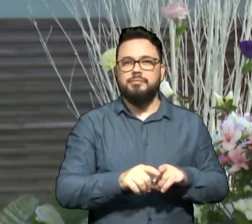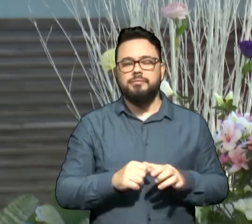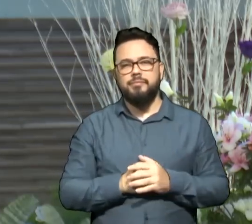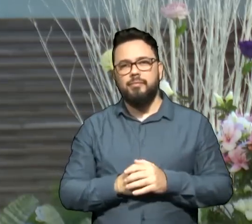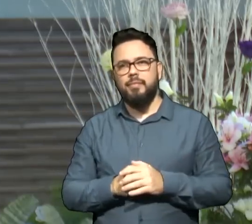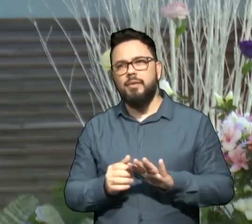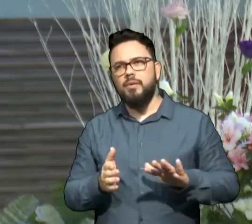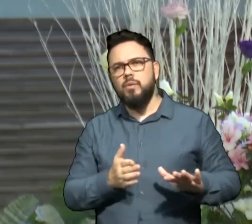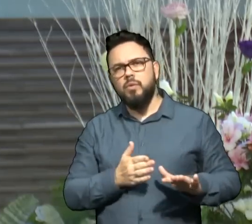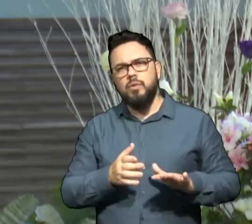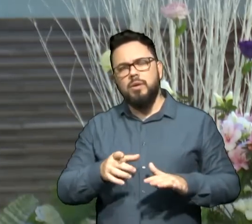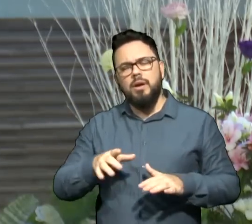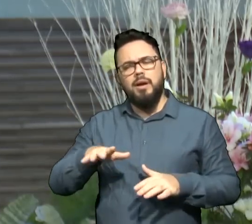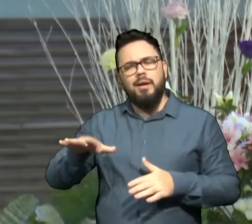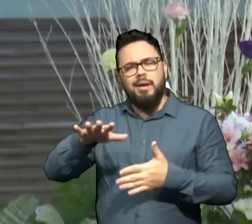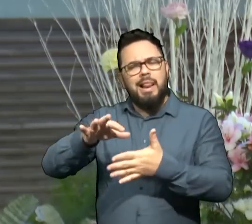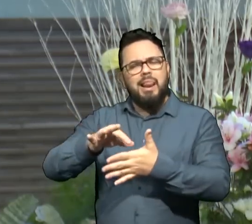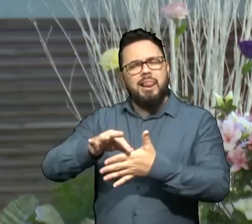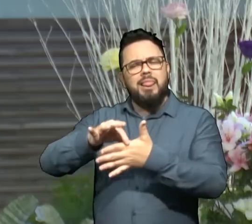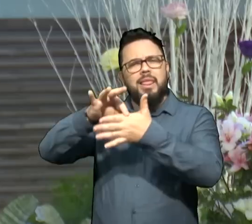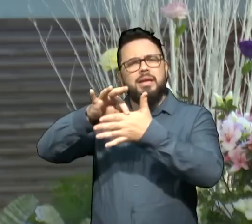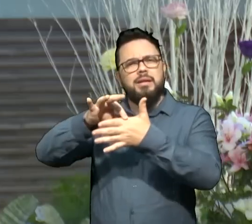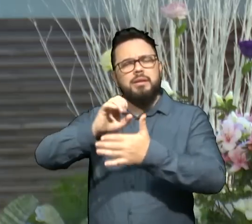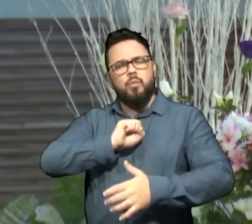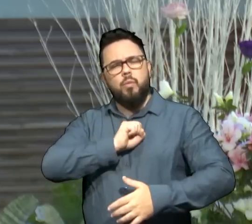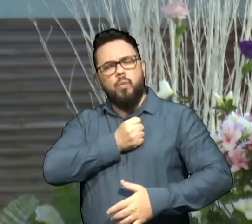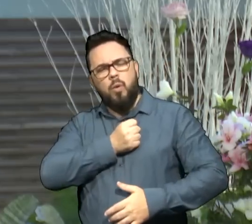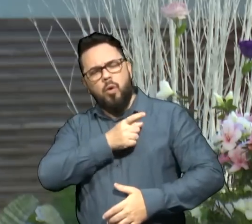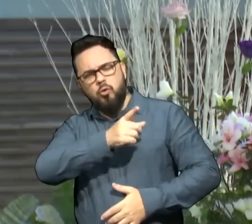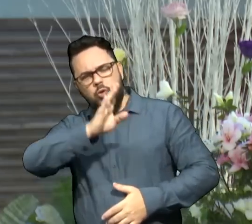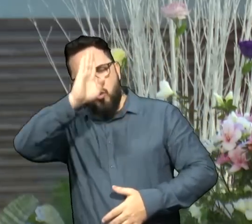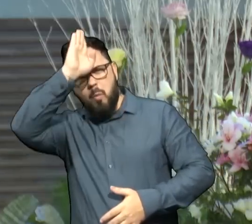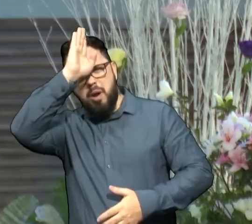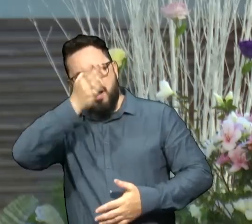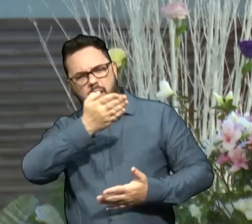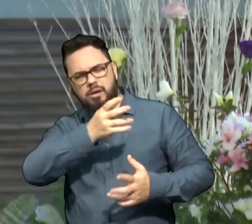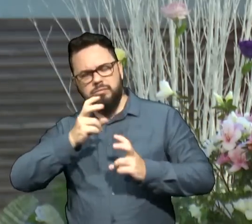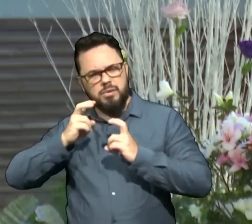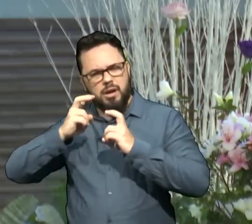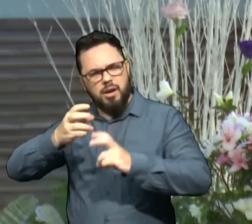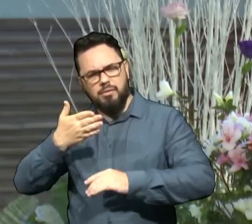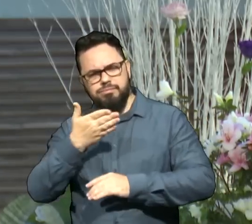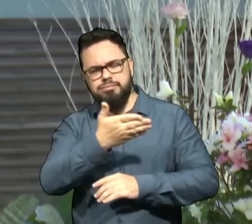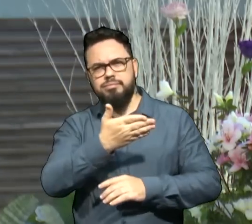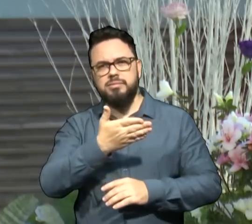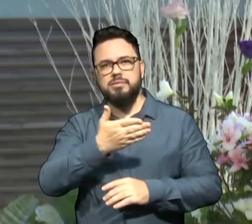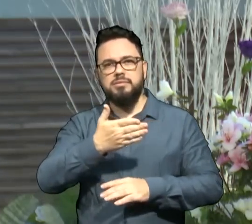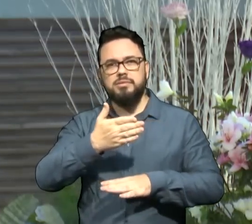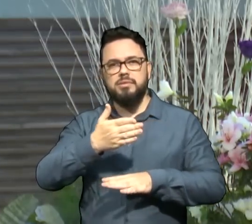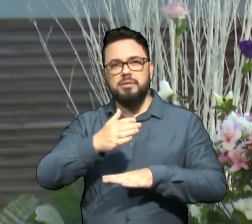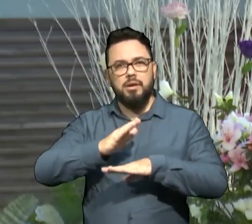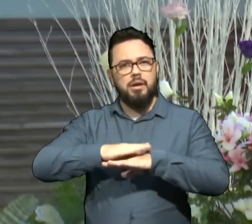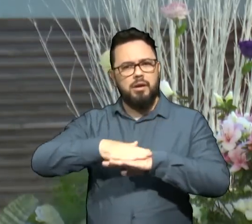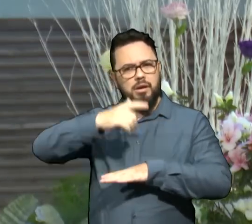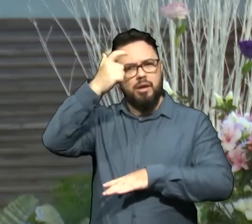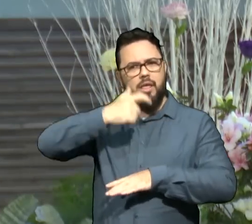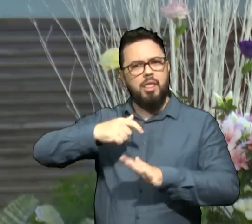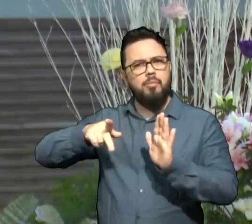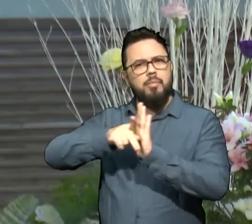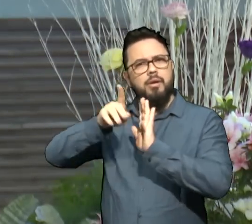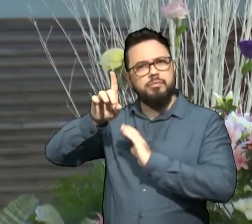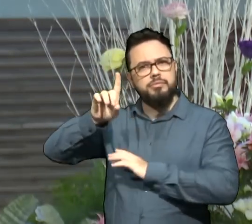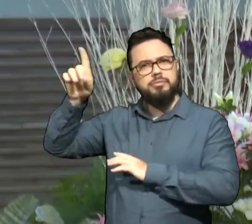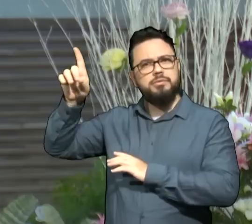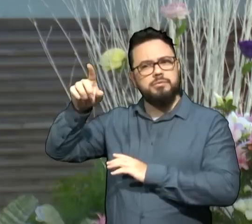que levantavam contra Roma ali com ódio aos romanos e com gritos de ordem se proclamavam Messias porque